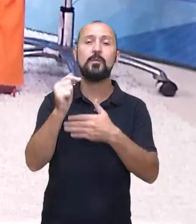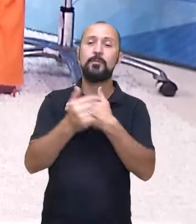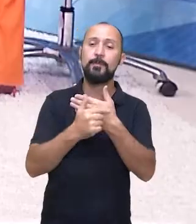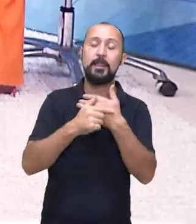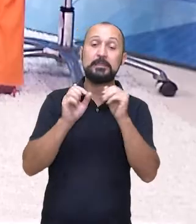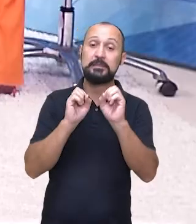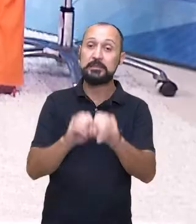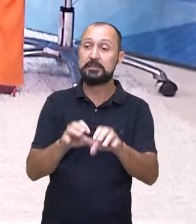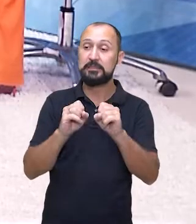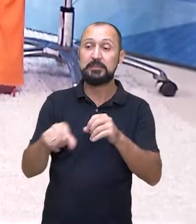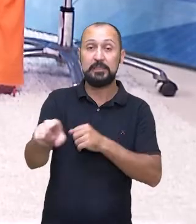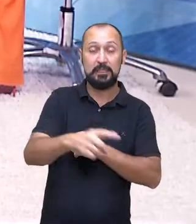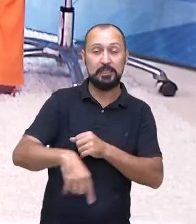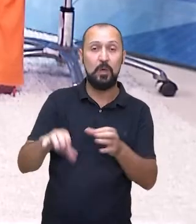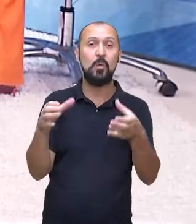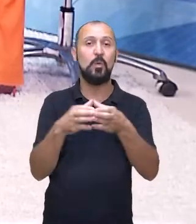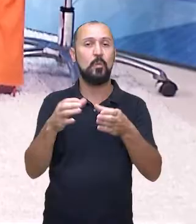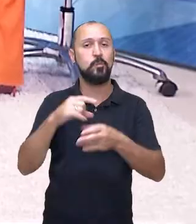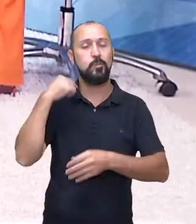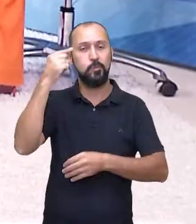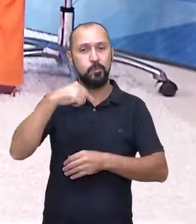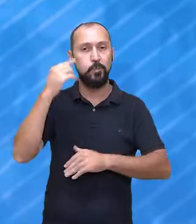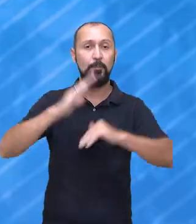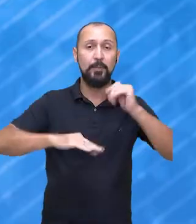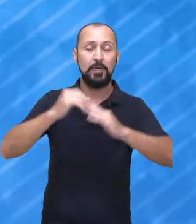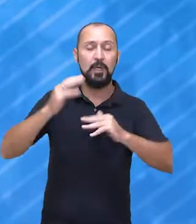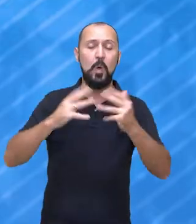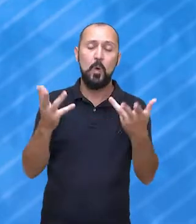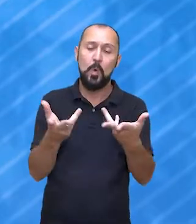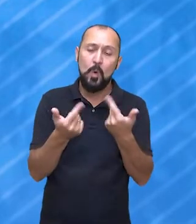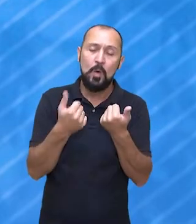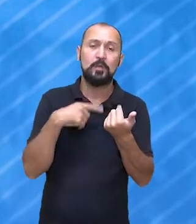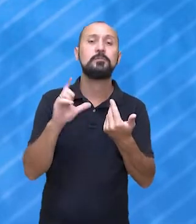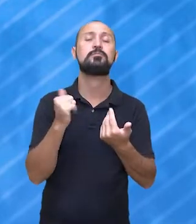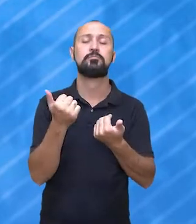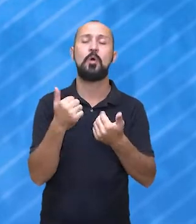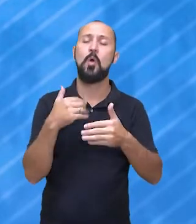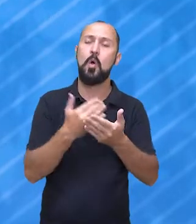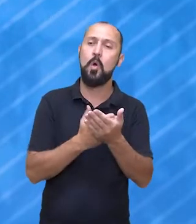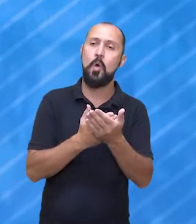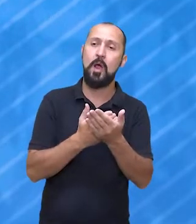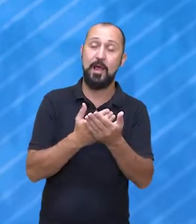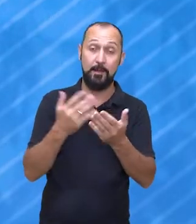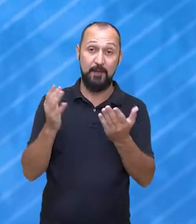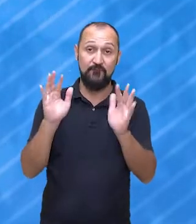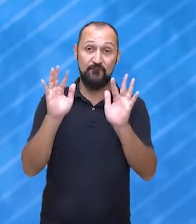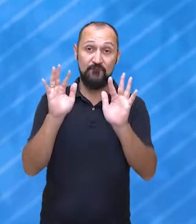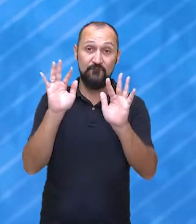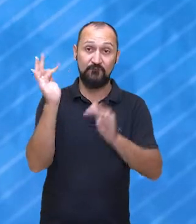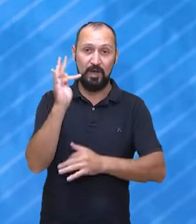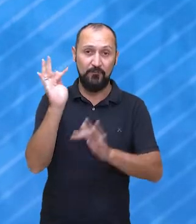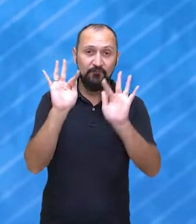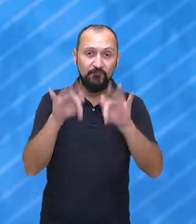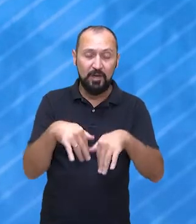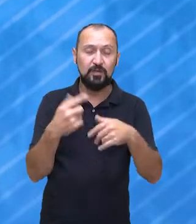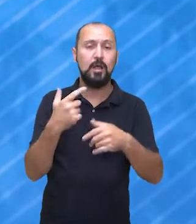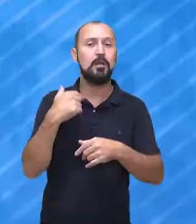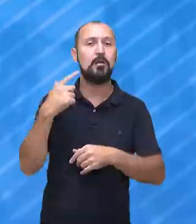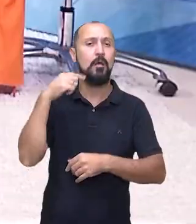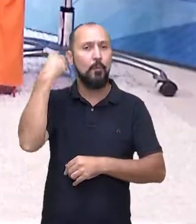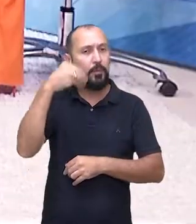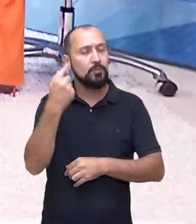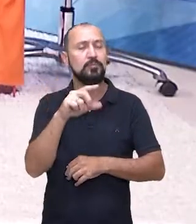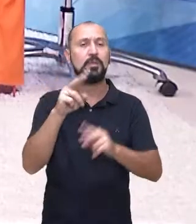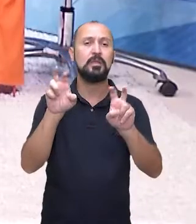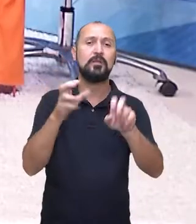a Eva ela tem o papel de ensinar a advocacia do profissional é um profissional e termina a carreira faculdade